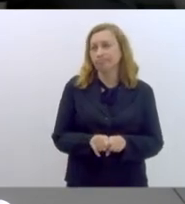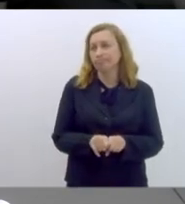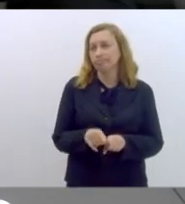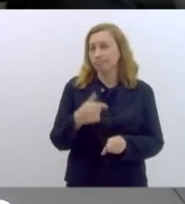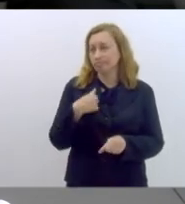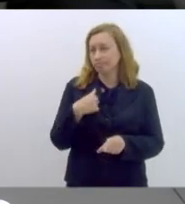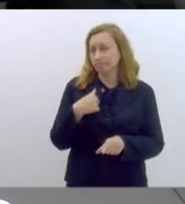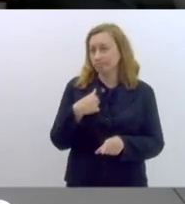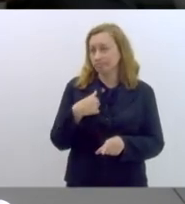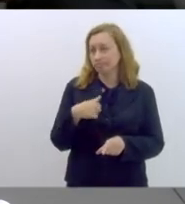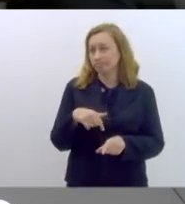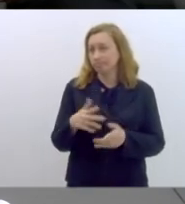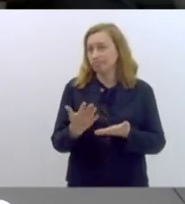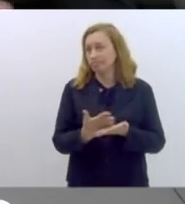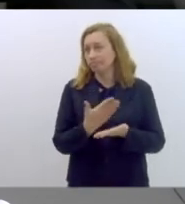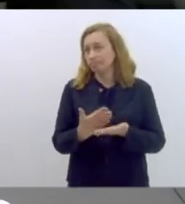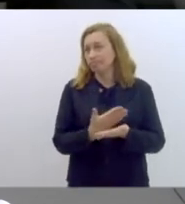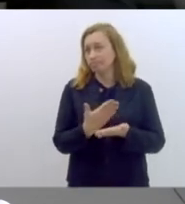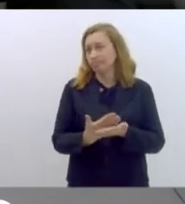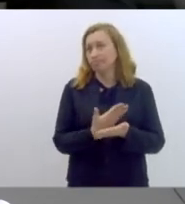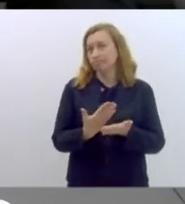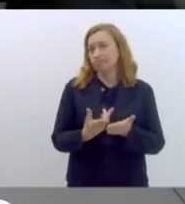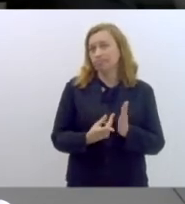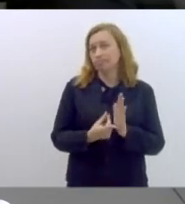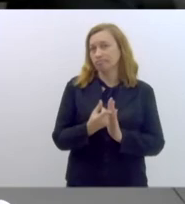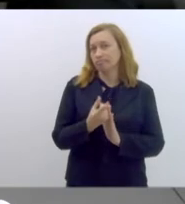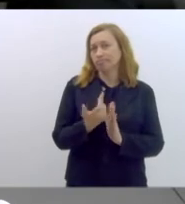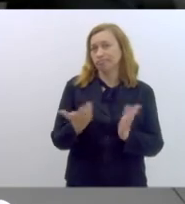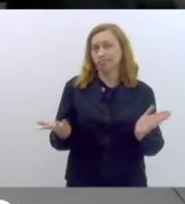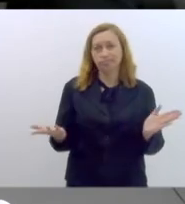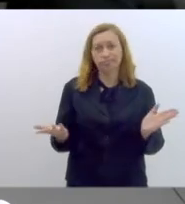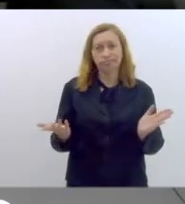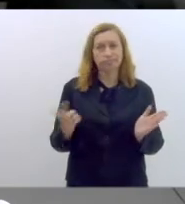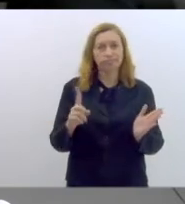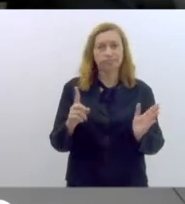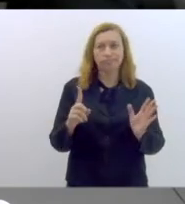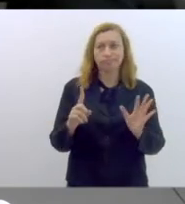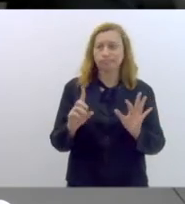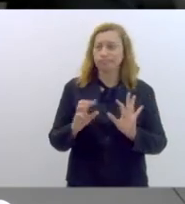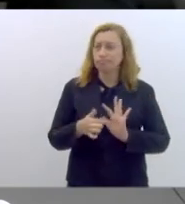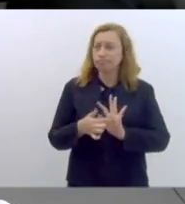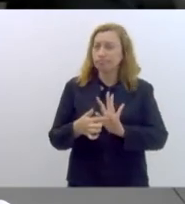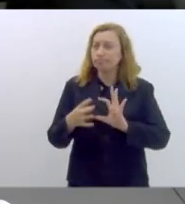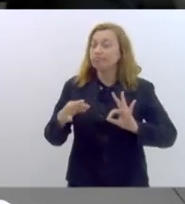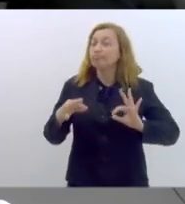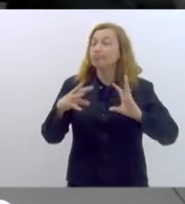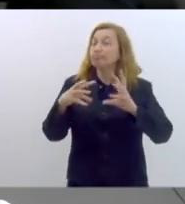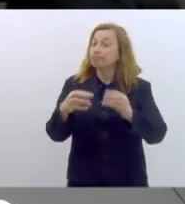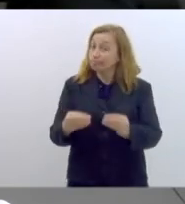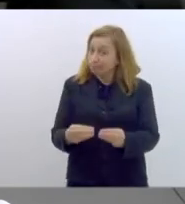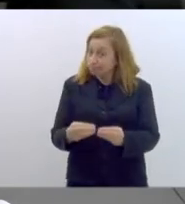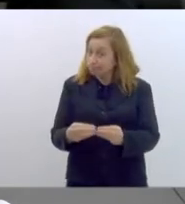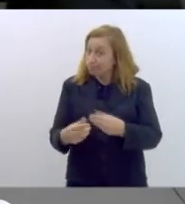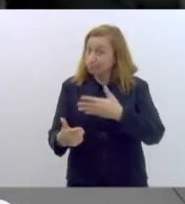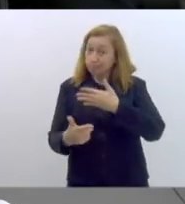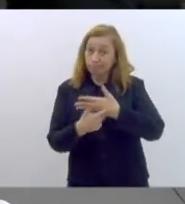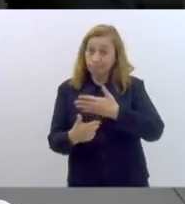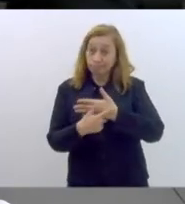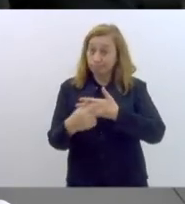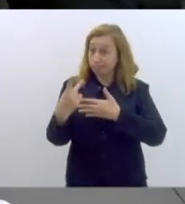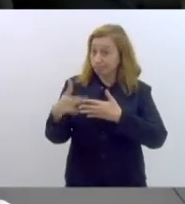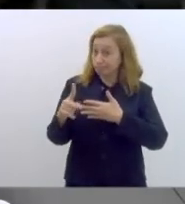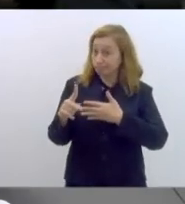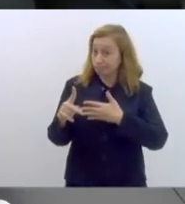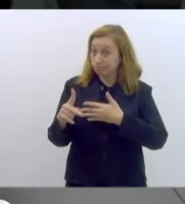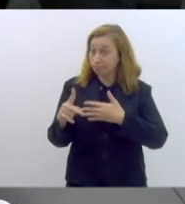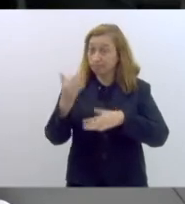voando, porque os livros de finanças públicas não abrem, nem podem, nem é o papel deles, espaço para